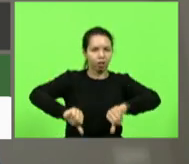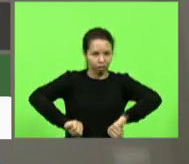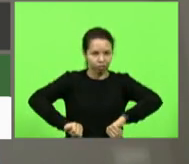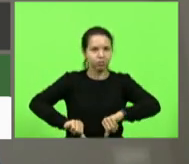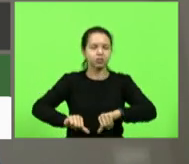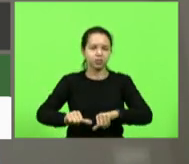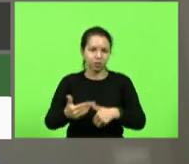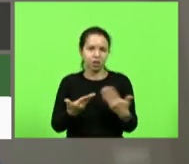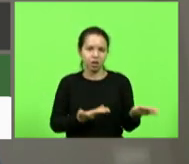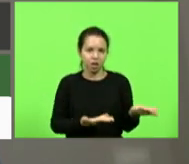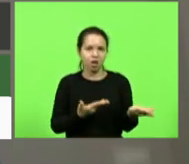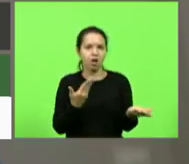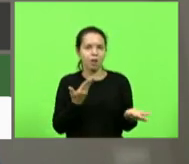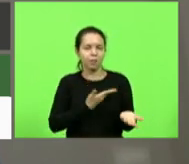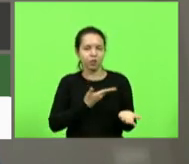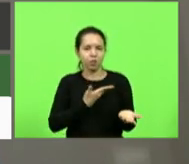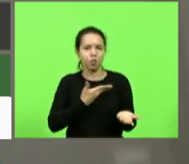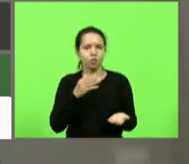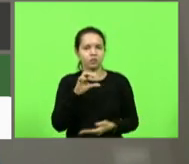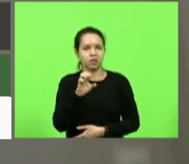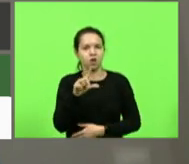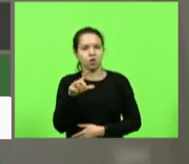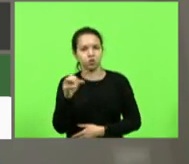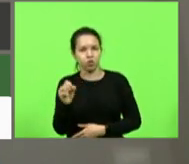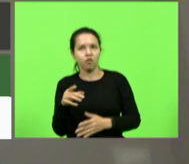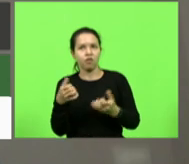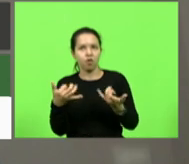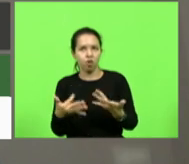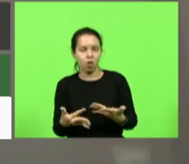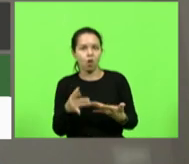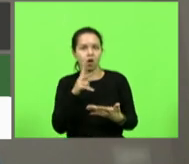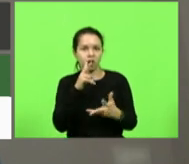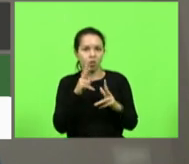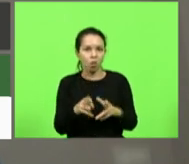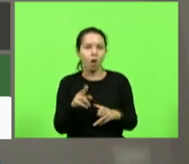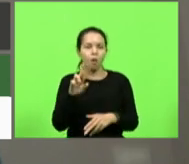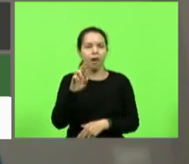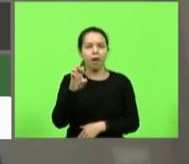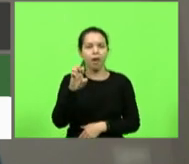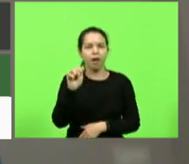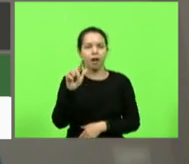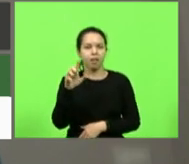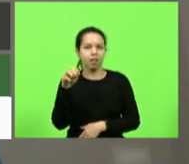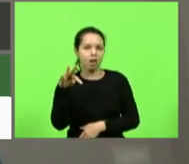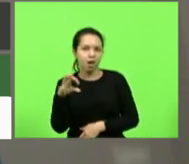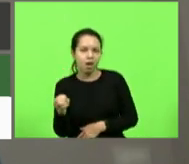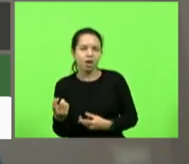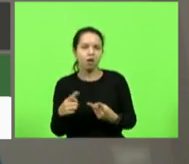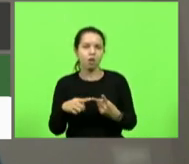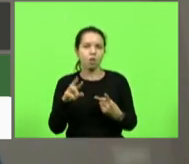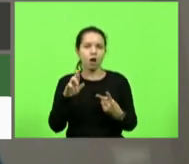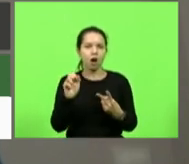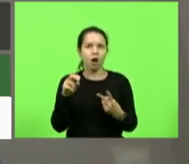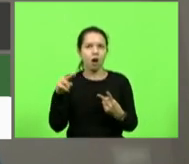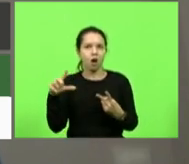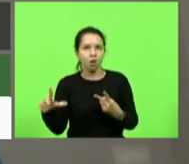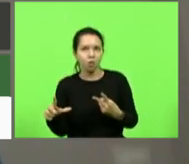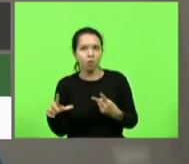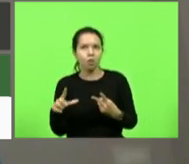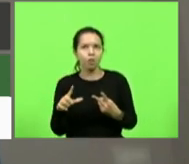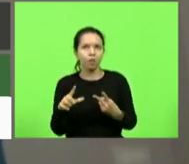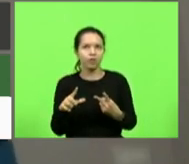aqui, Celso Tondim, já tinha anunciado, né, como um massacre de Realengo, na Escola de Raul Brasil,